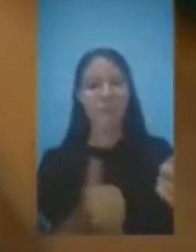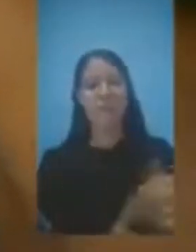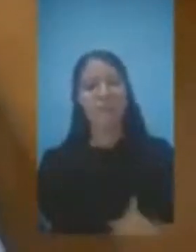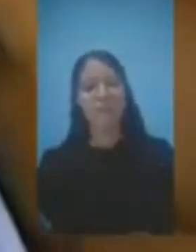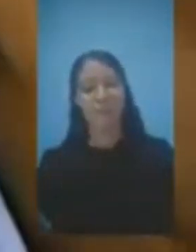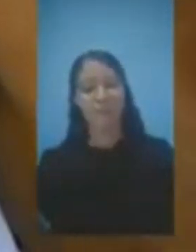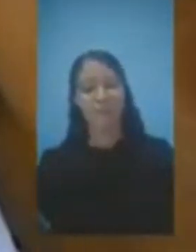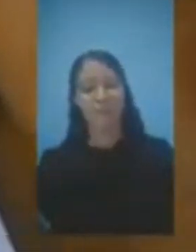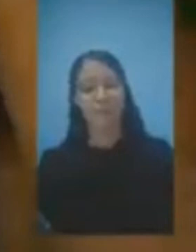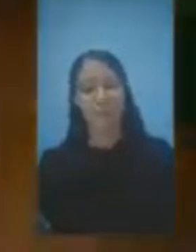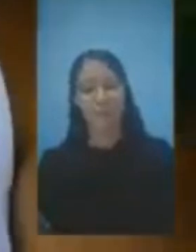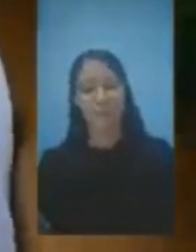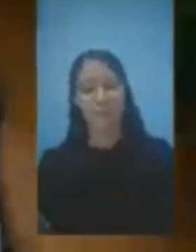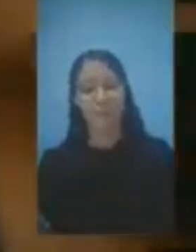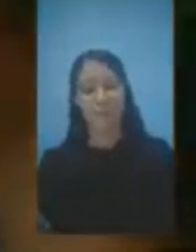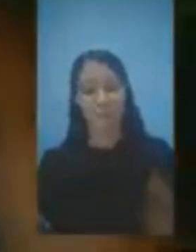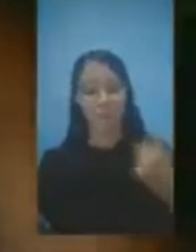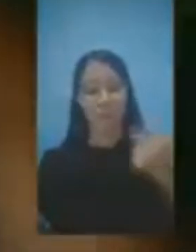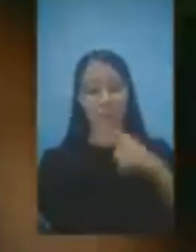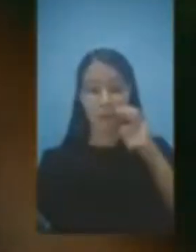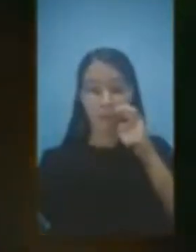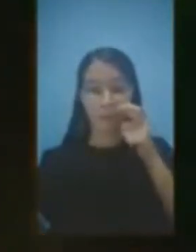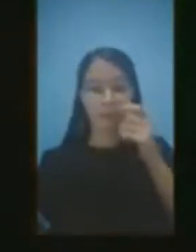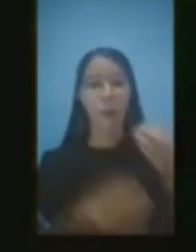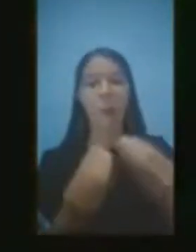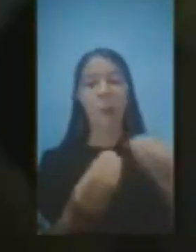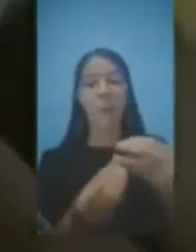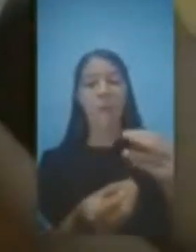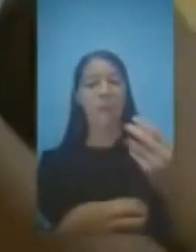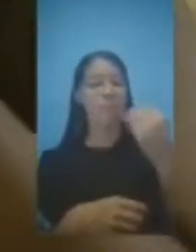gosto de fazer me maquiar. Vem.